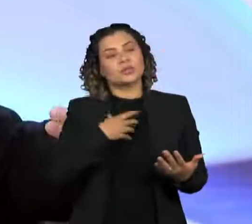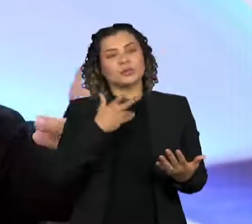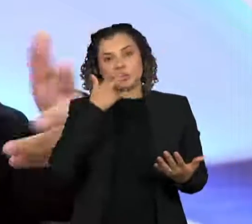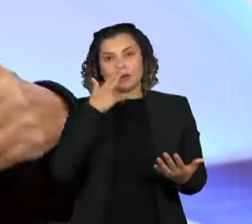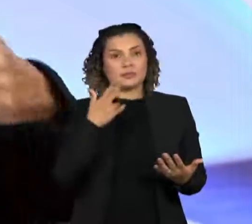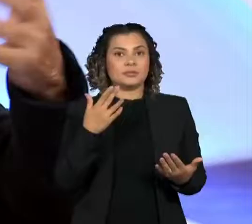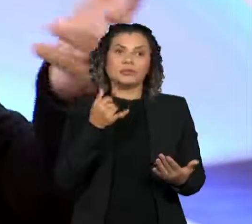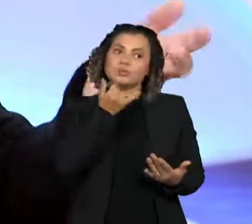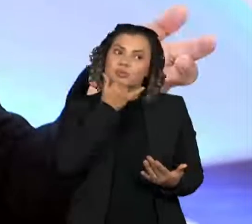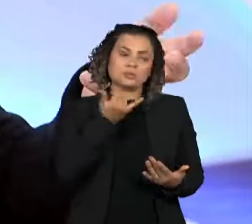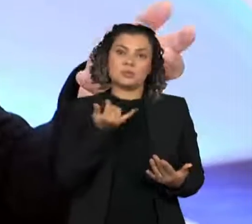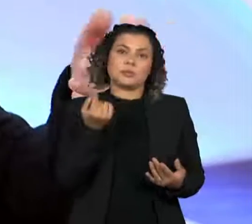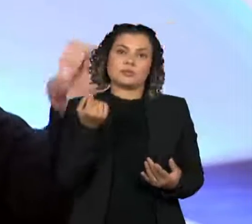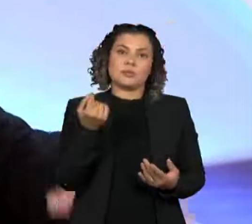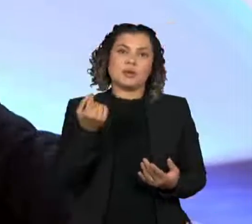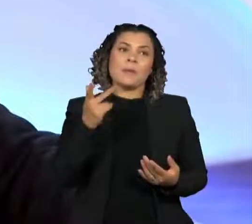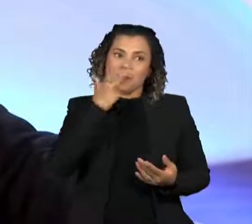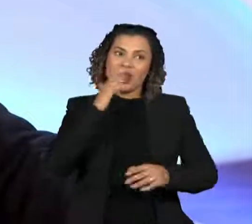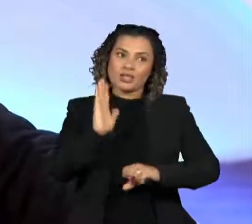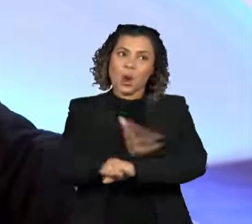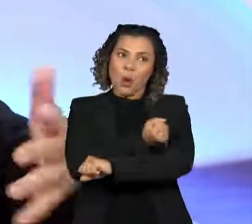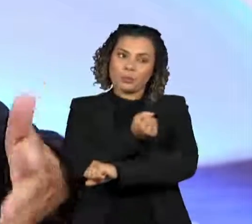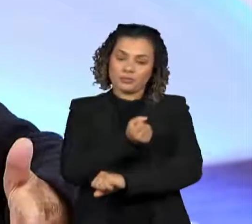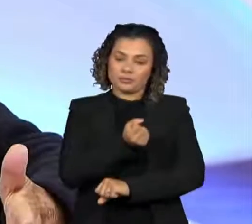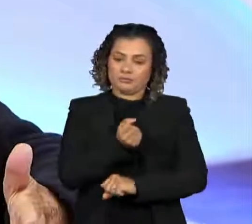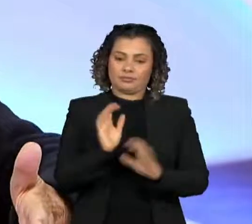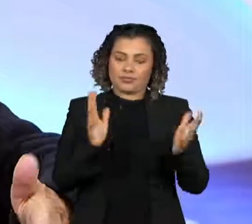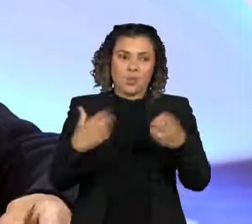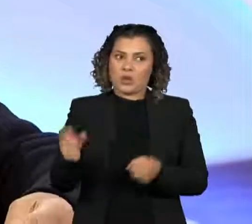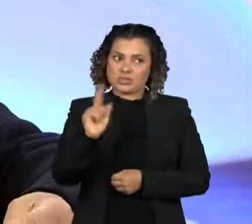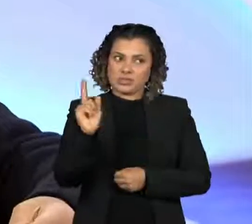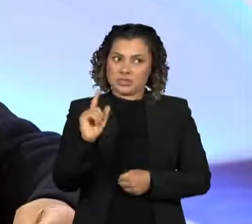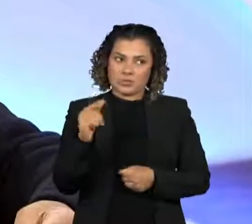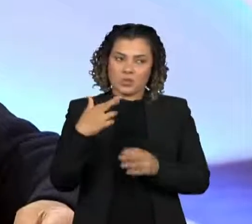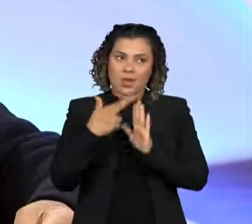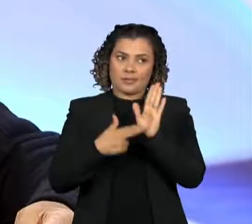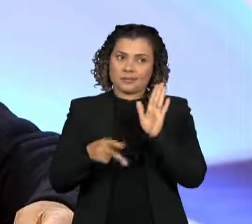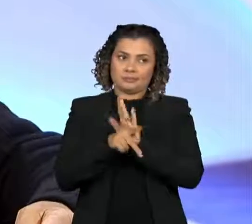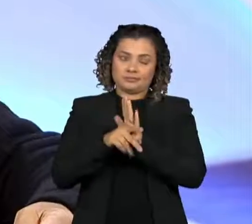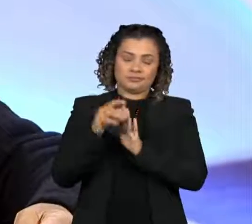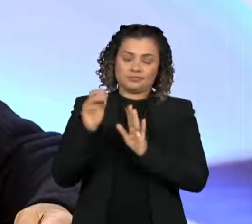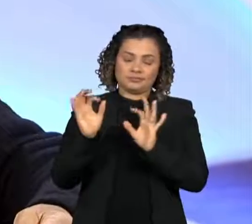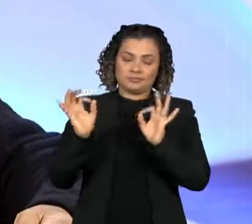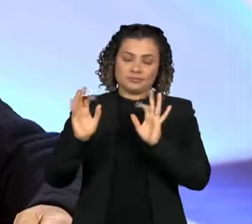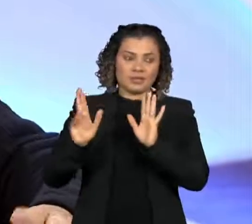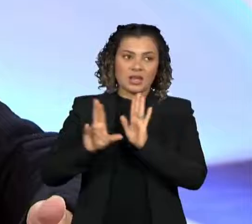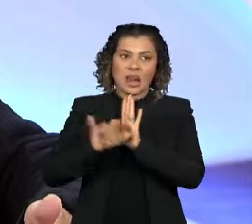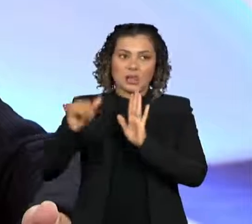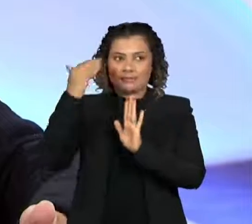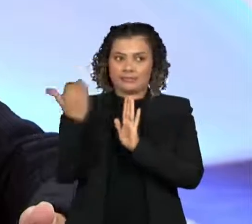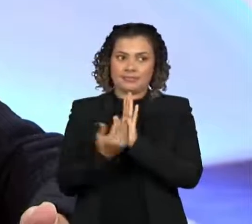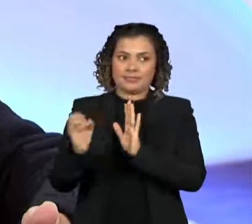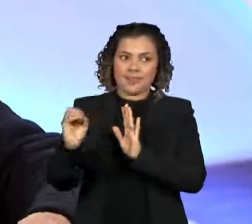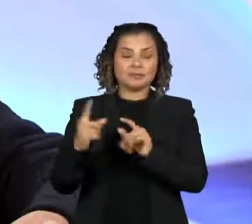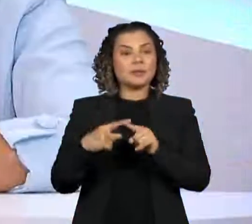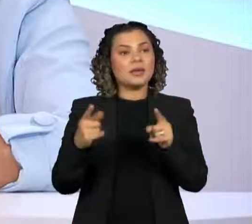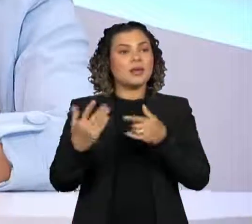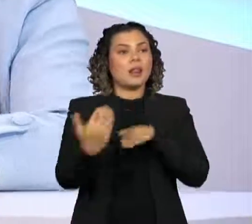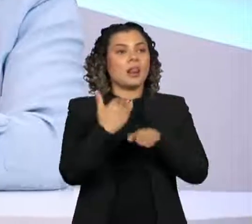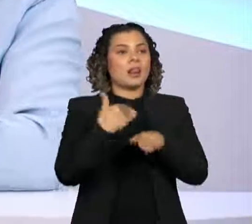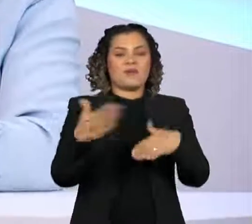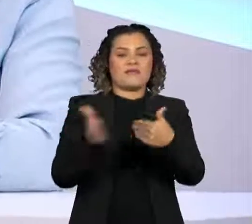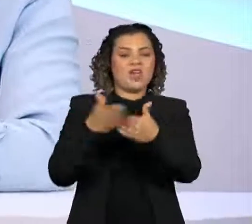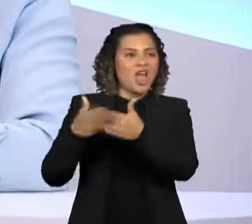ilegal, no meu entender, porque propõe um golpe, e outros violentos, que o bloqueio de